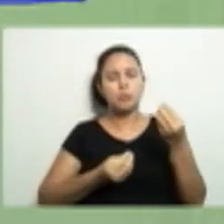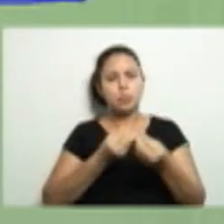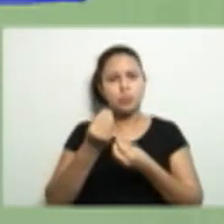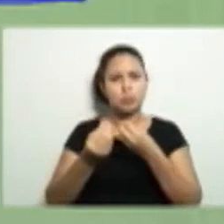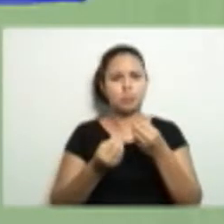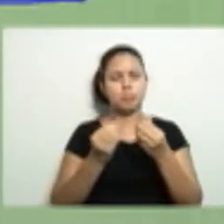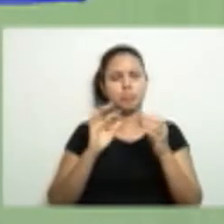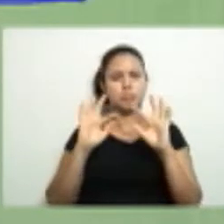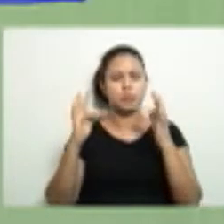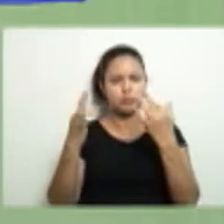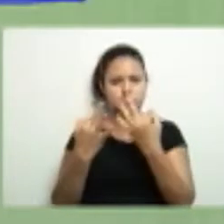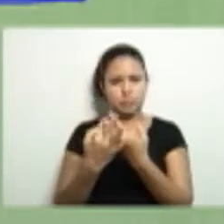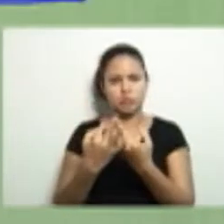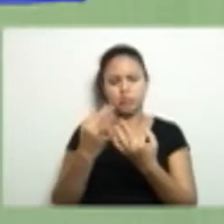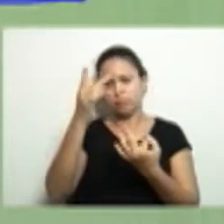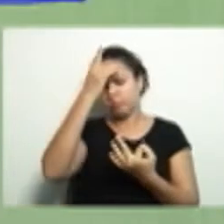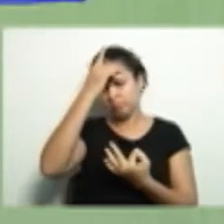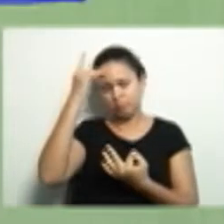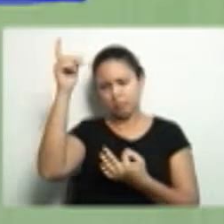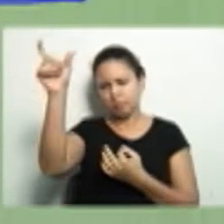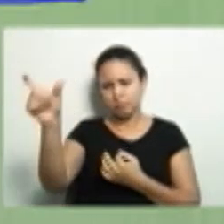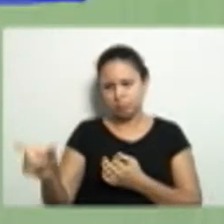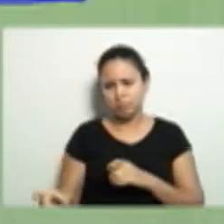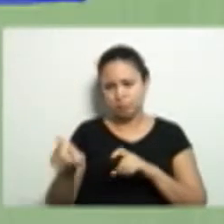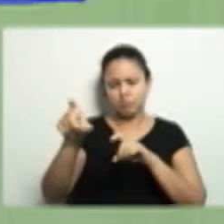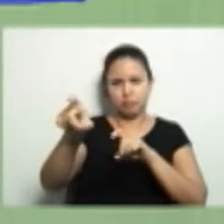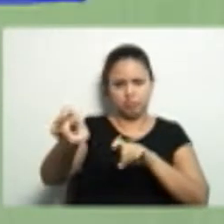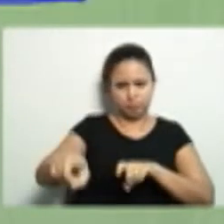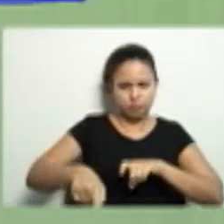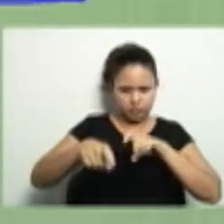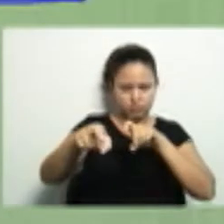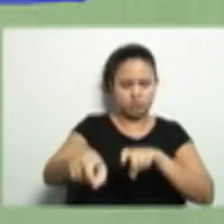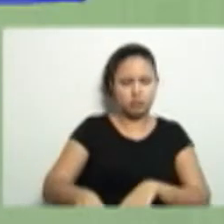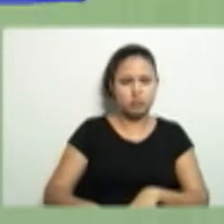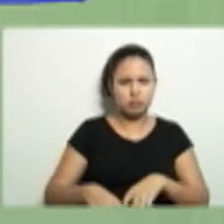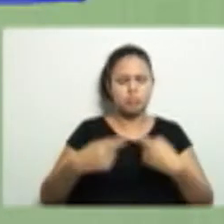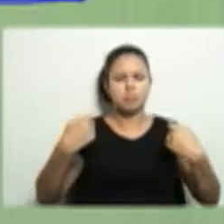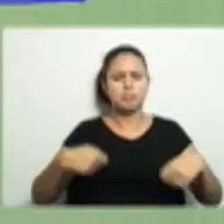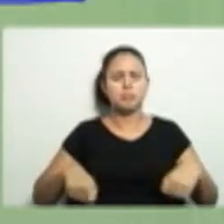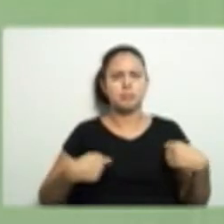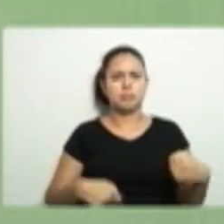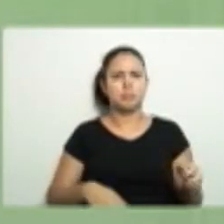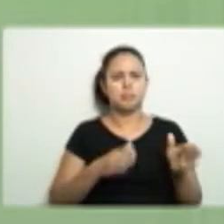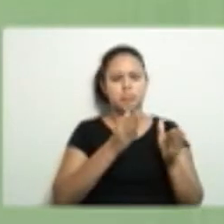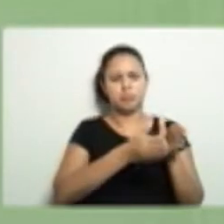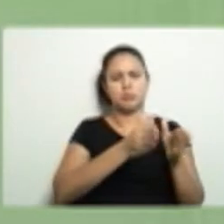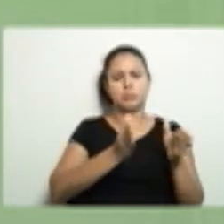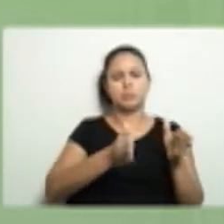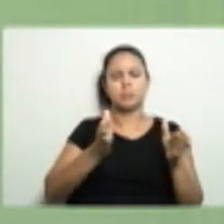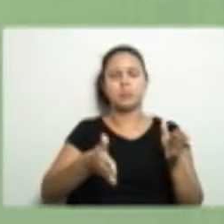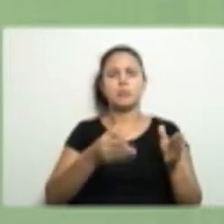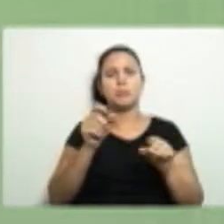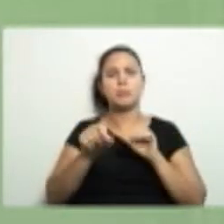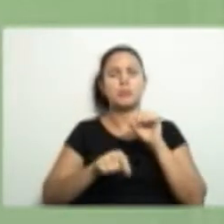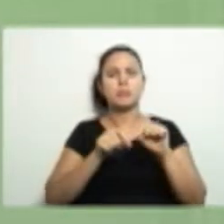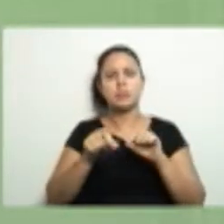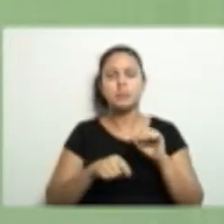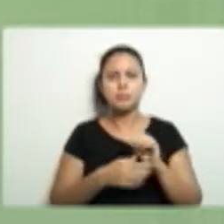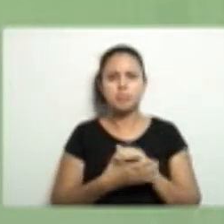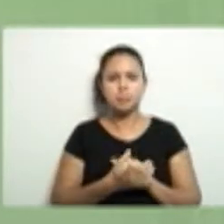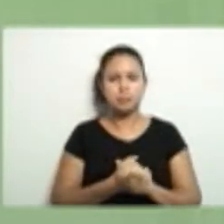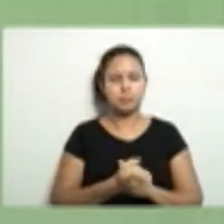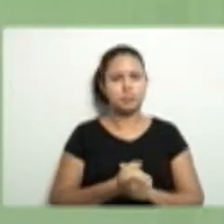precisa fazer, quais são as etapas que ele precisa cumprir para ter acesso a essa linha de crédito. E